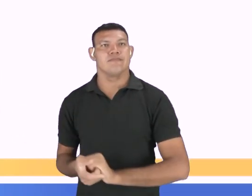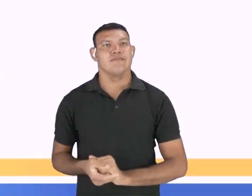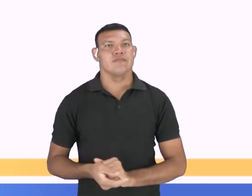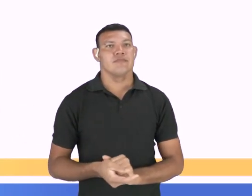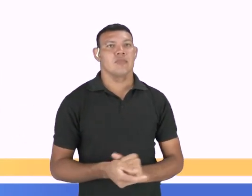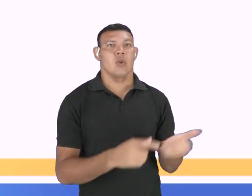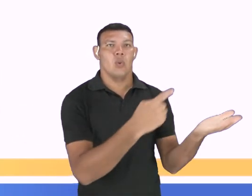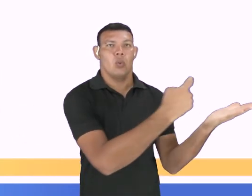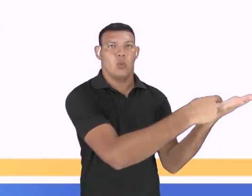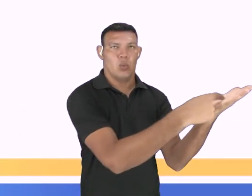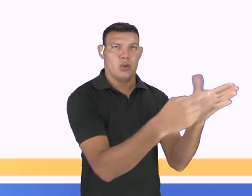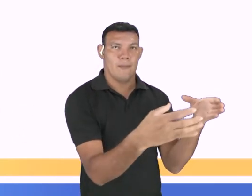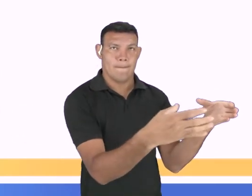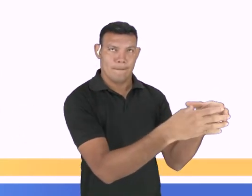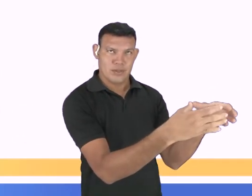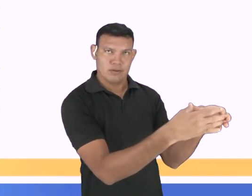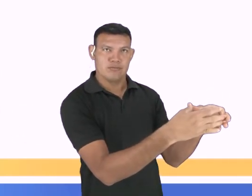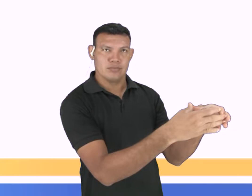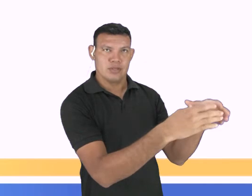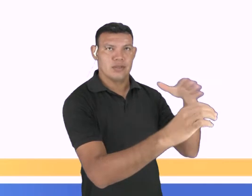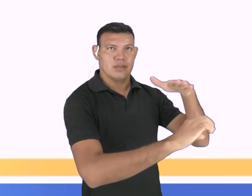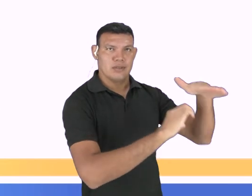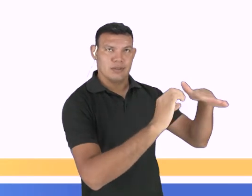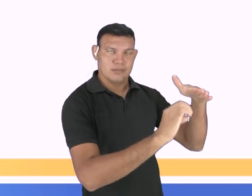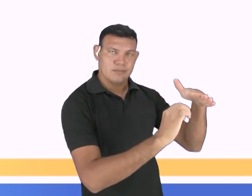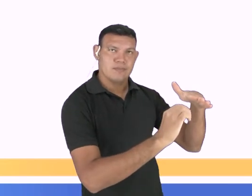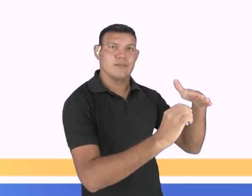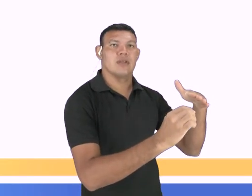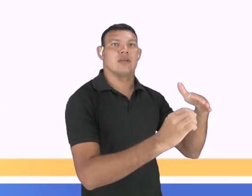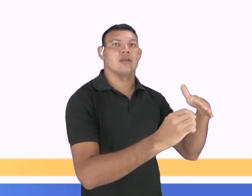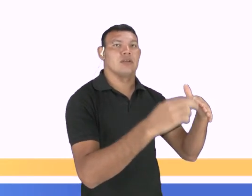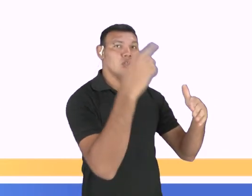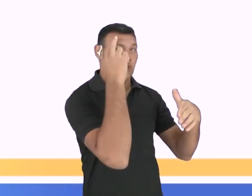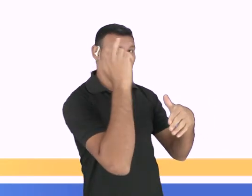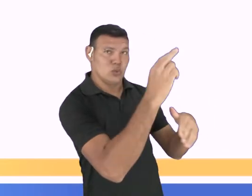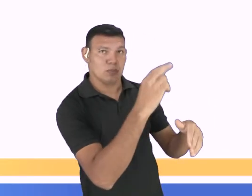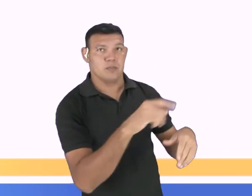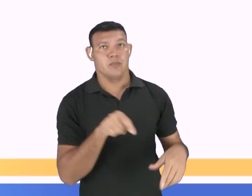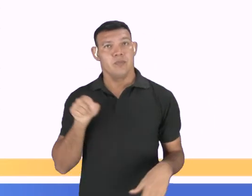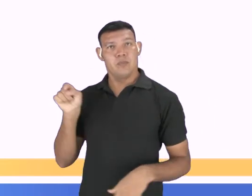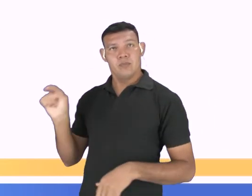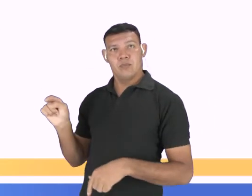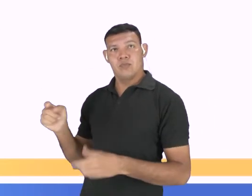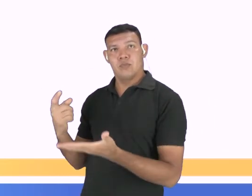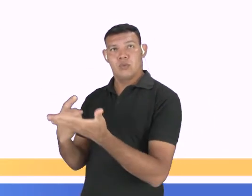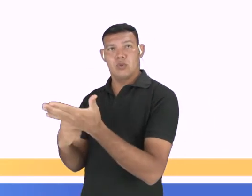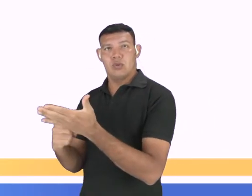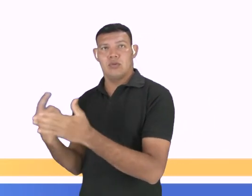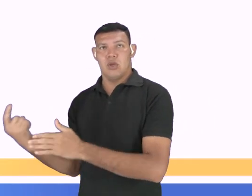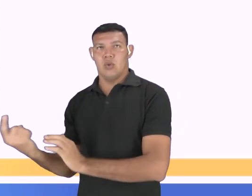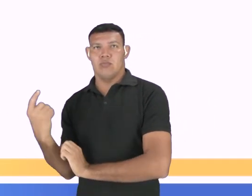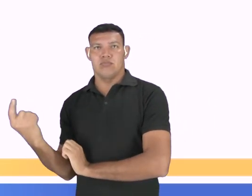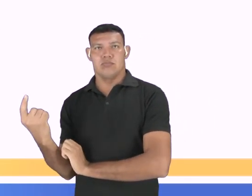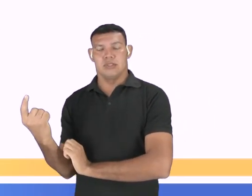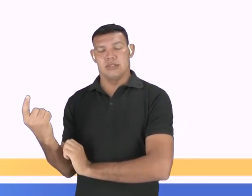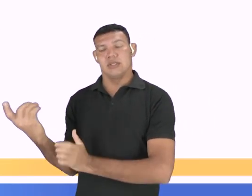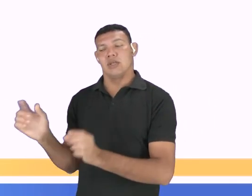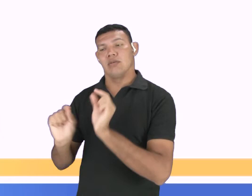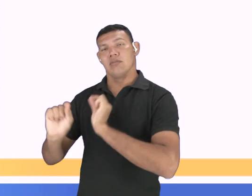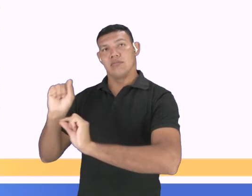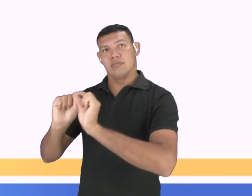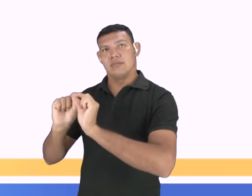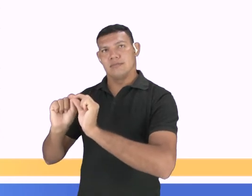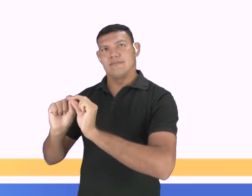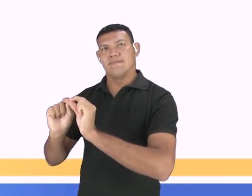Maior regulamentação, no caso do socialismo, do mercado de trabalho. Menor regulamentação do mercado de trabalho. Né? Seguridade social mais